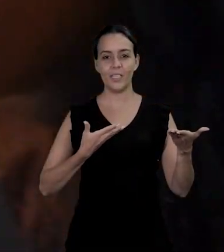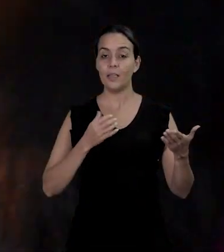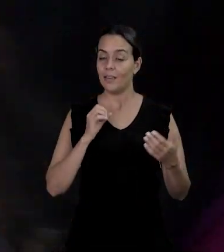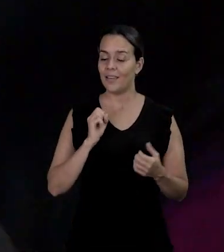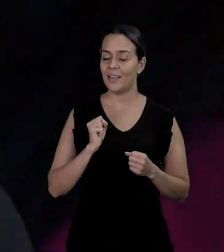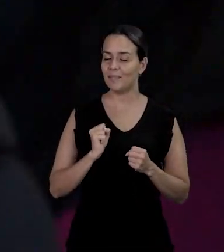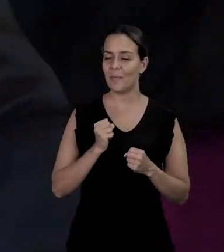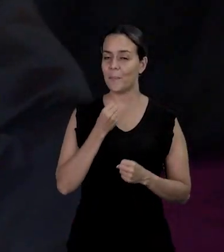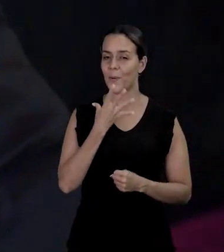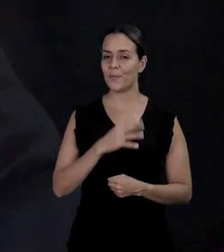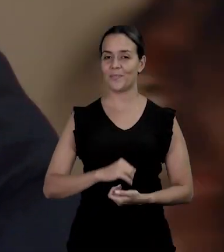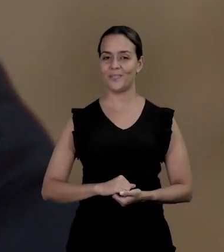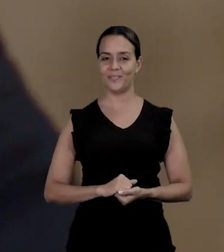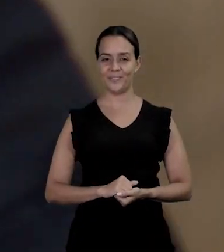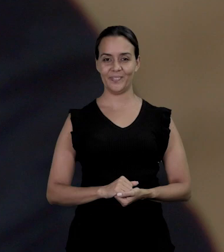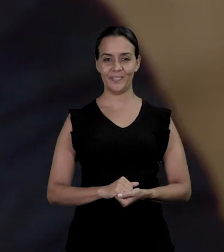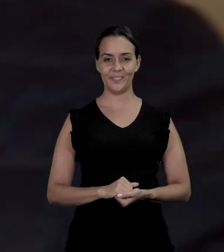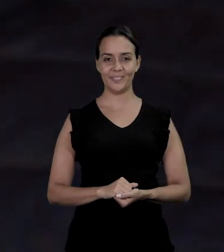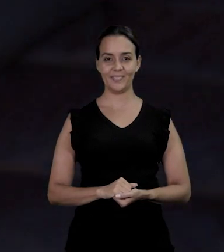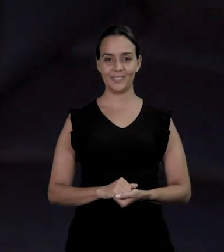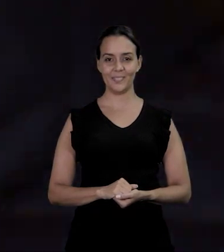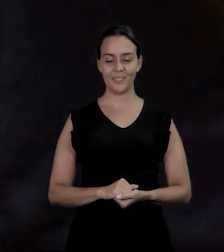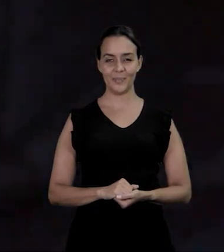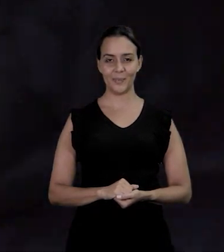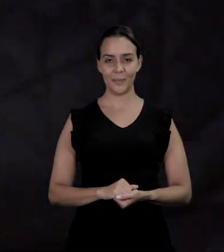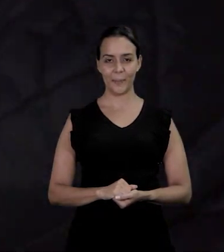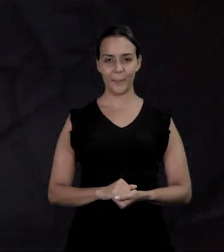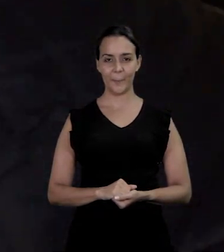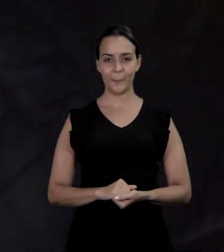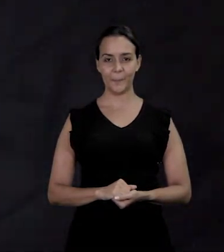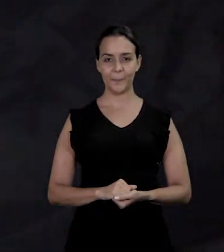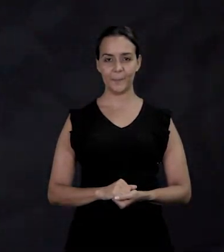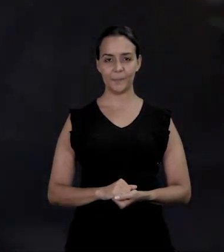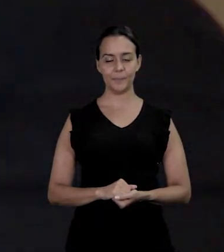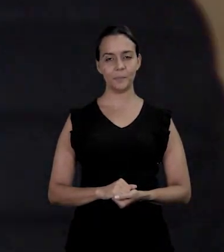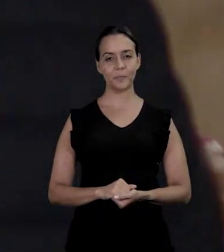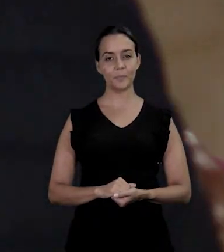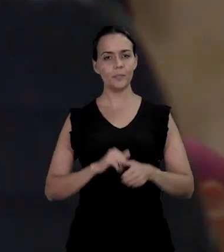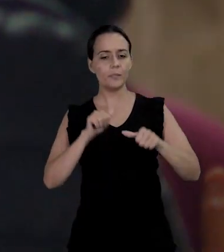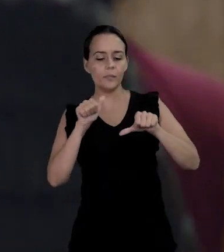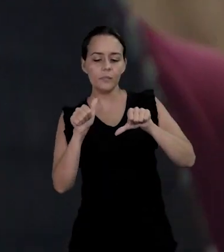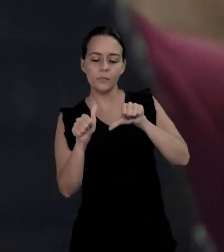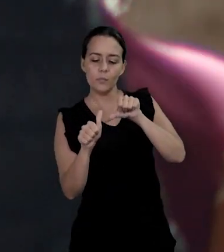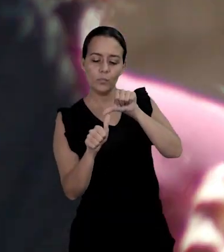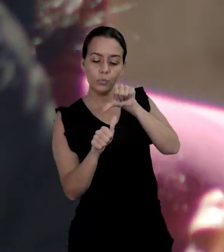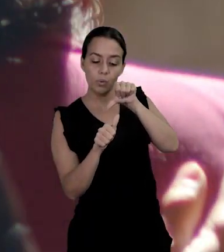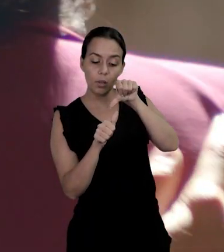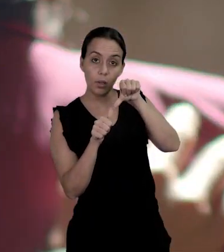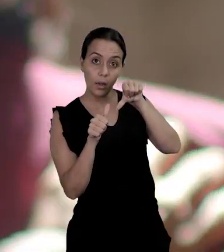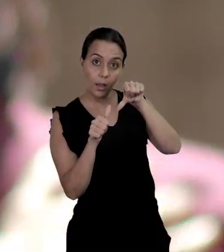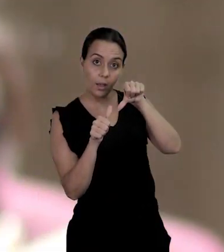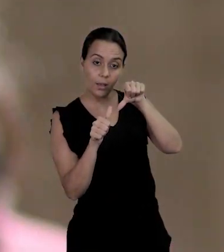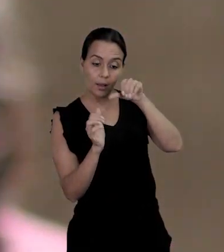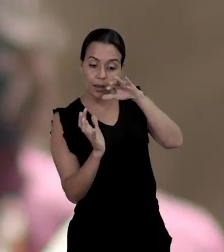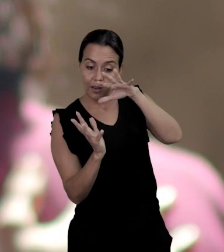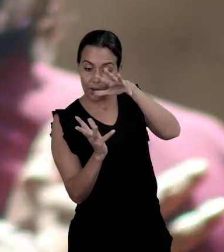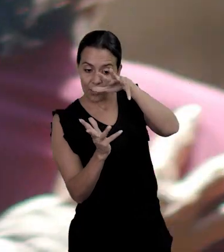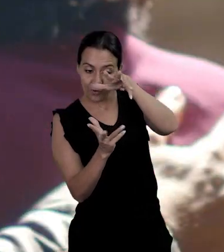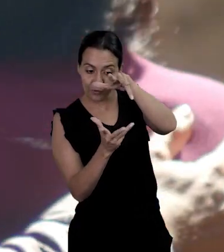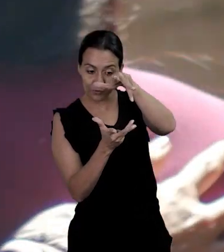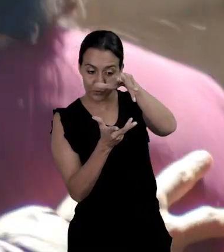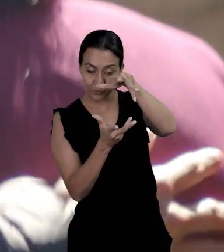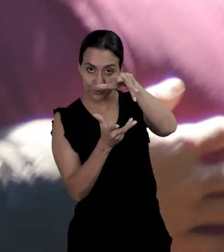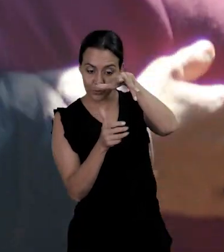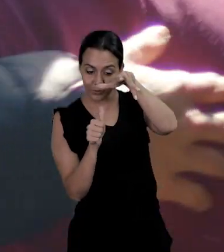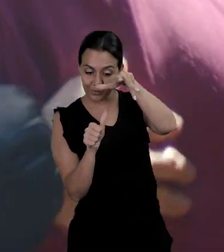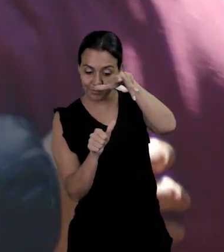A mudança é um pedacinho do futuro que está no presente. Por isso que o escritor William Gibson, ele diz que o futuro